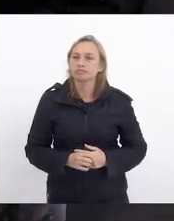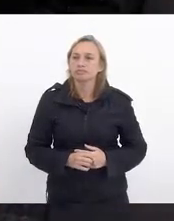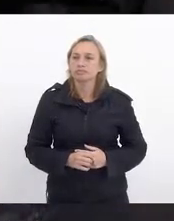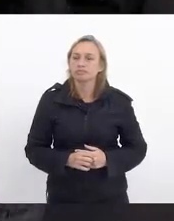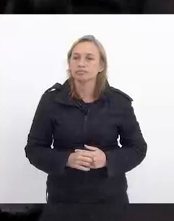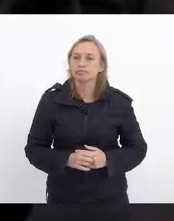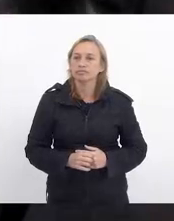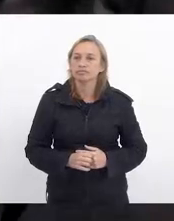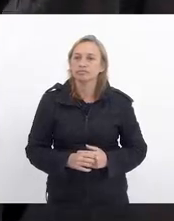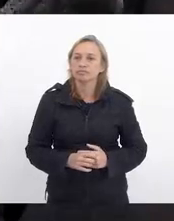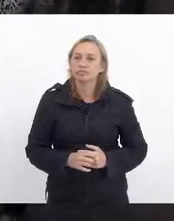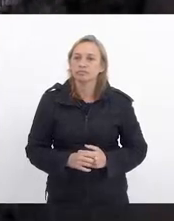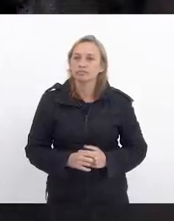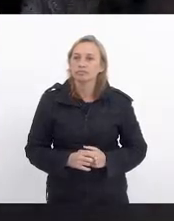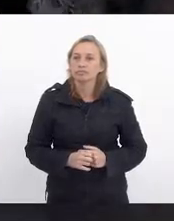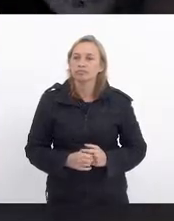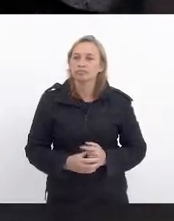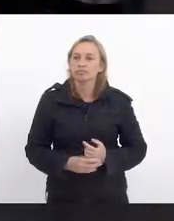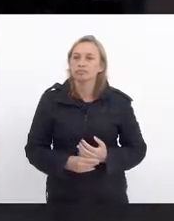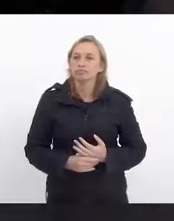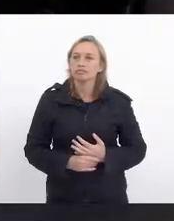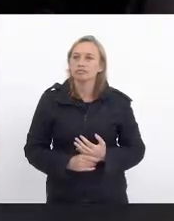E aí